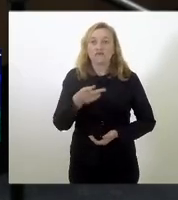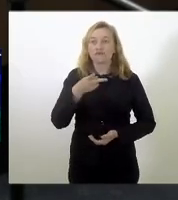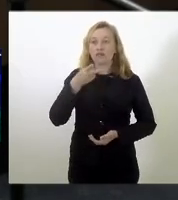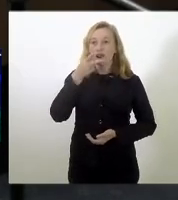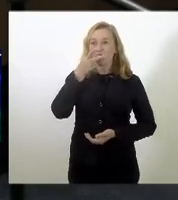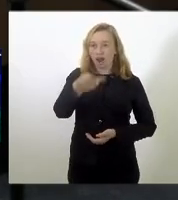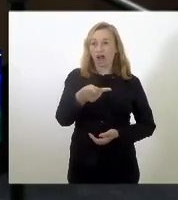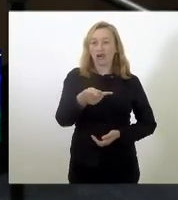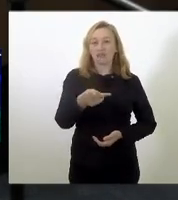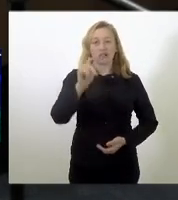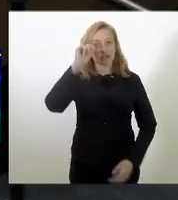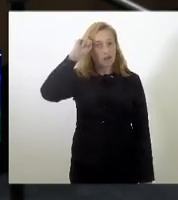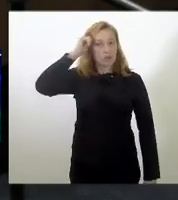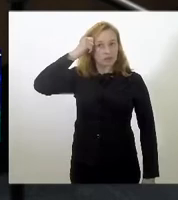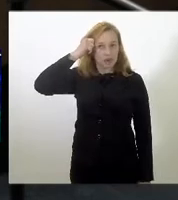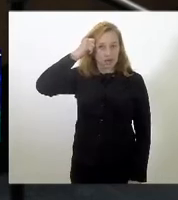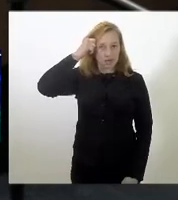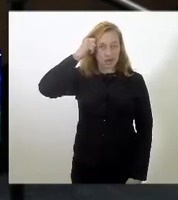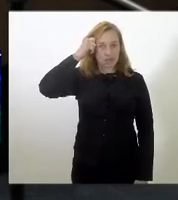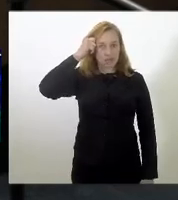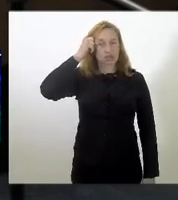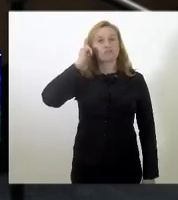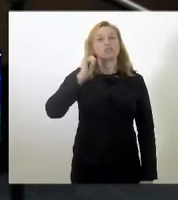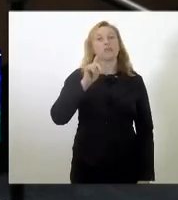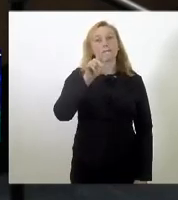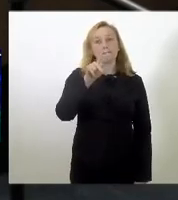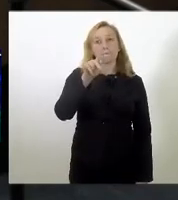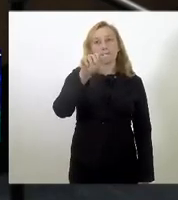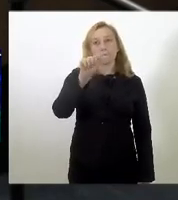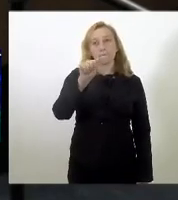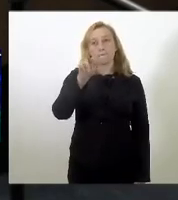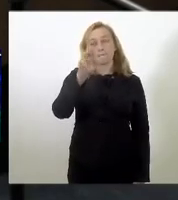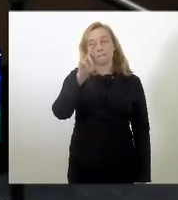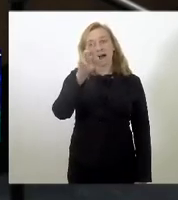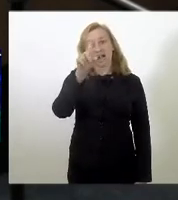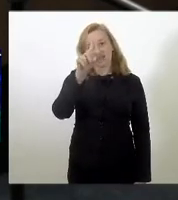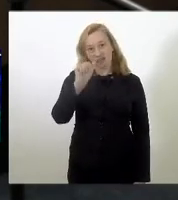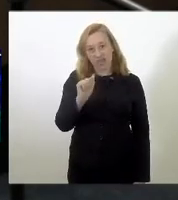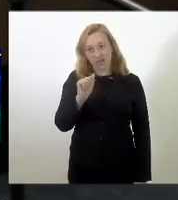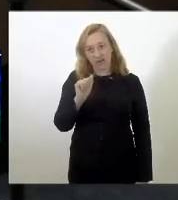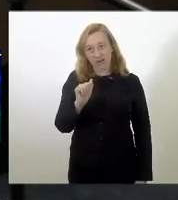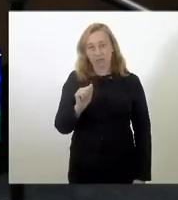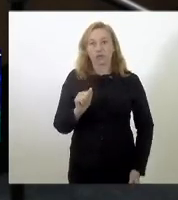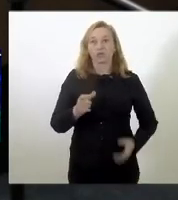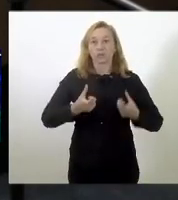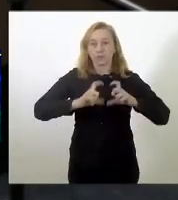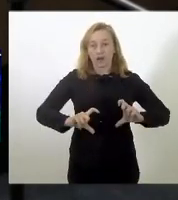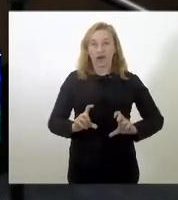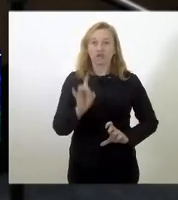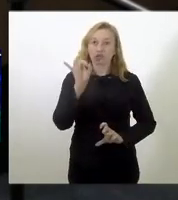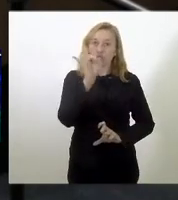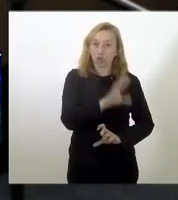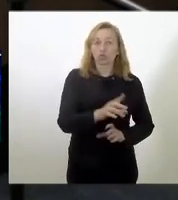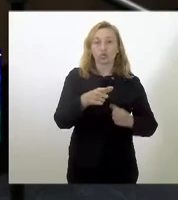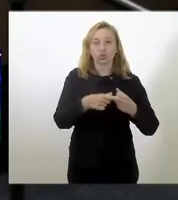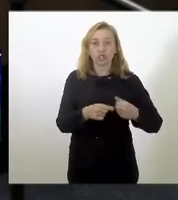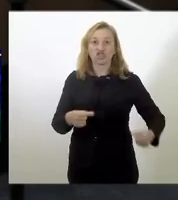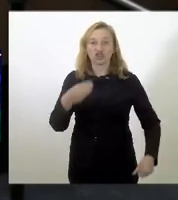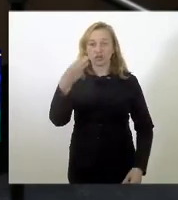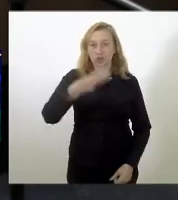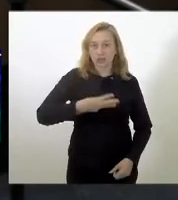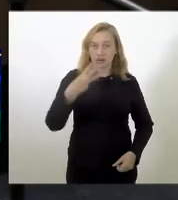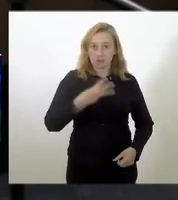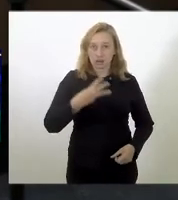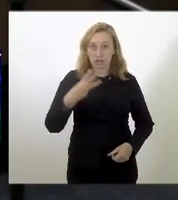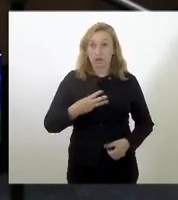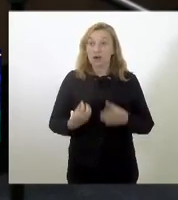autodeclararam pretas e pardas. Portanto, o parágrafo único do artigo 3º,